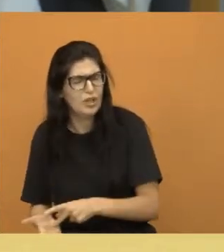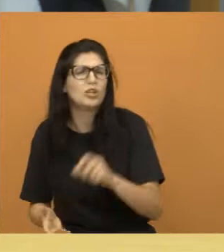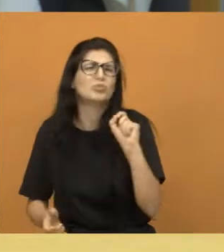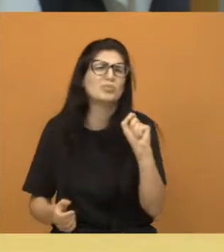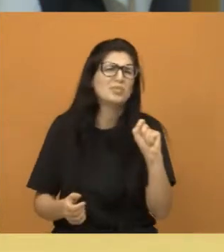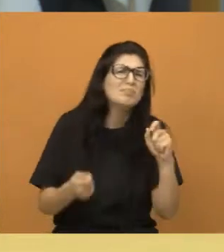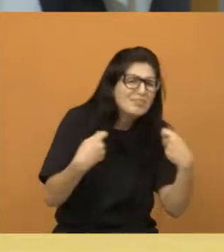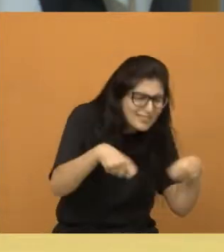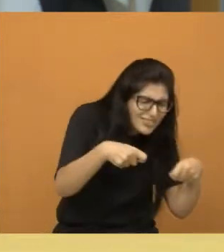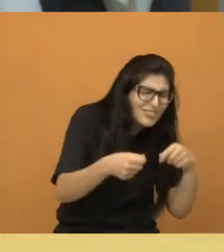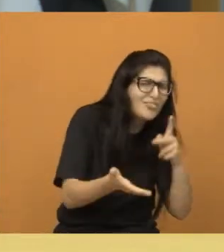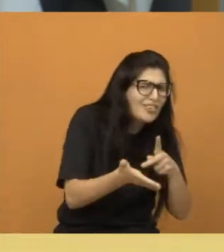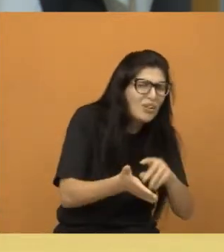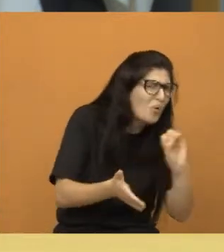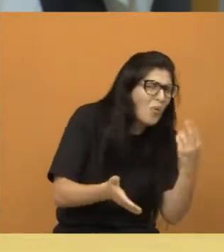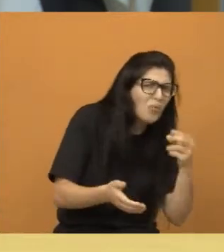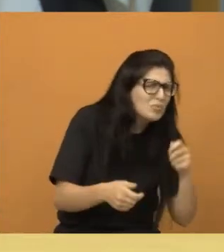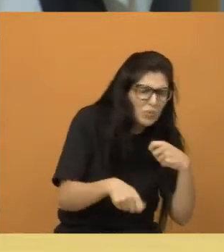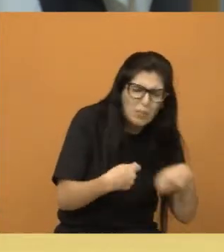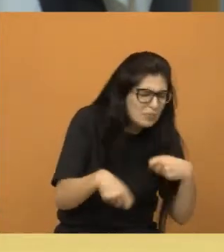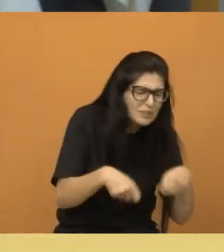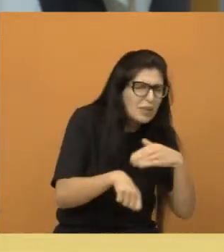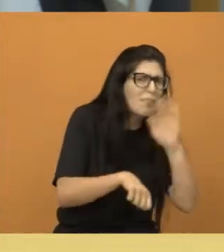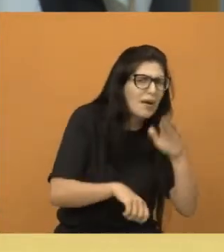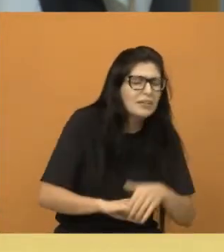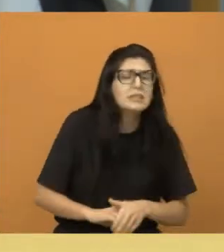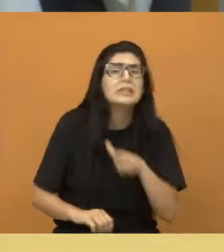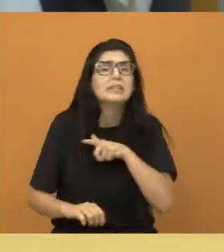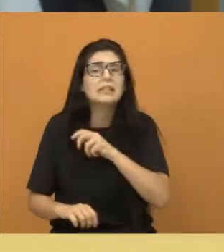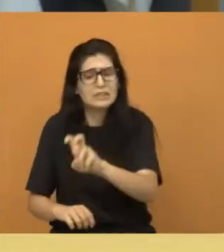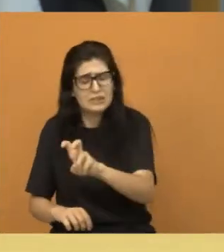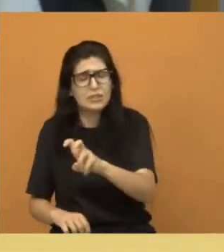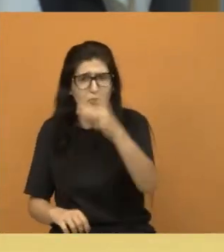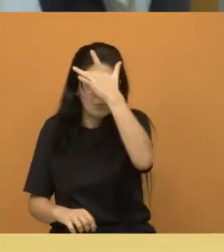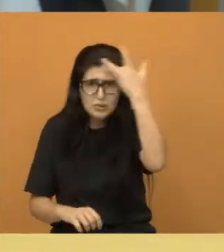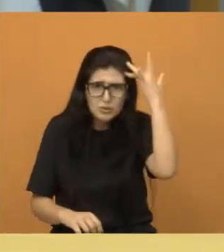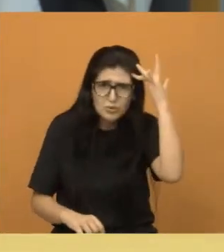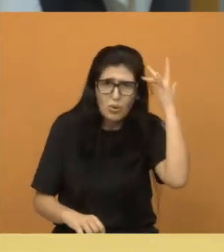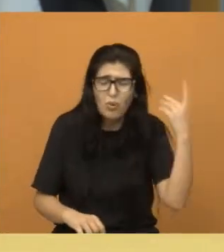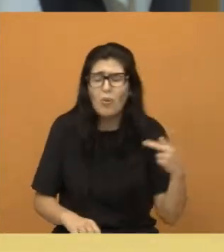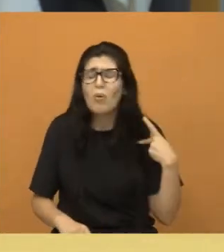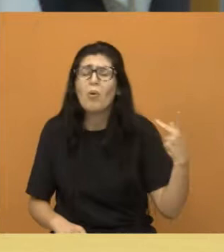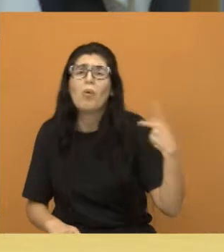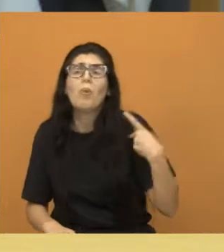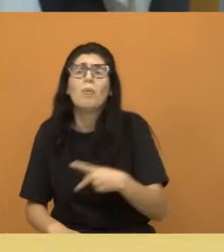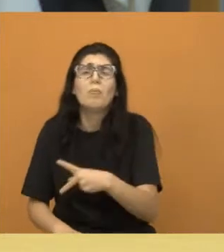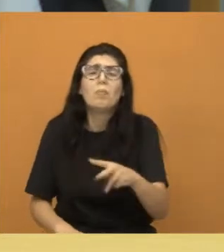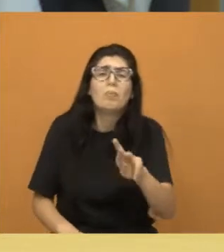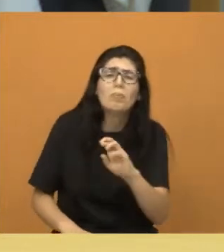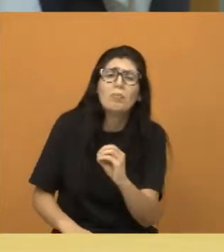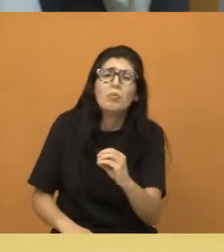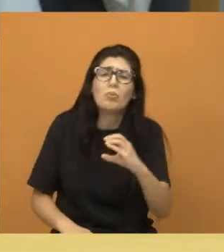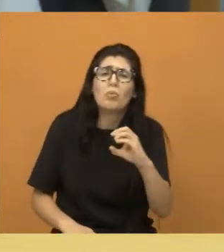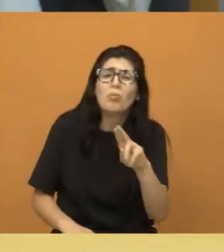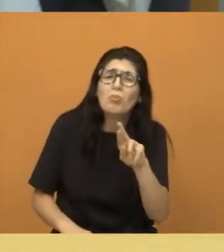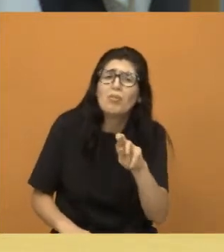a questão da procuradoria. Nós temos hoje 5 procuradores e eles estão pedindo mais